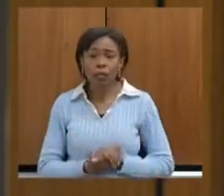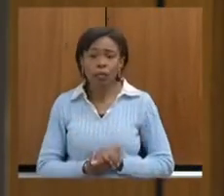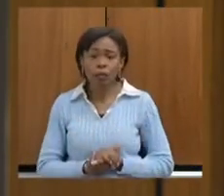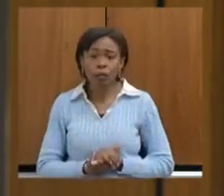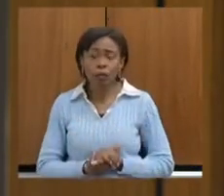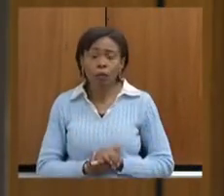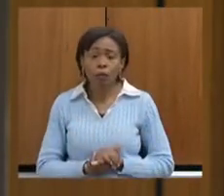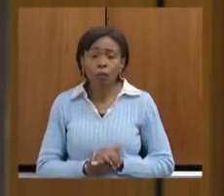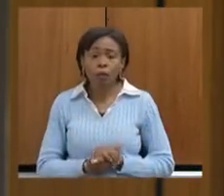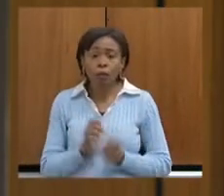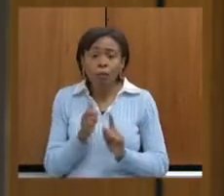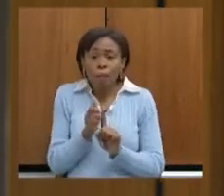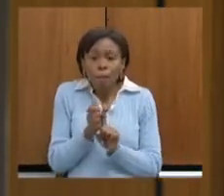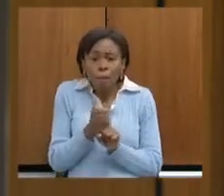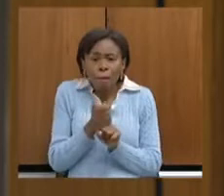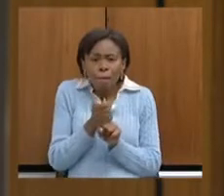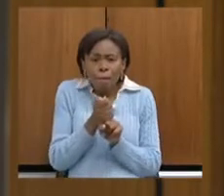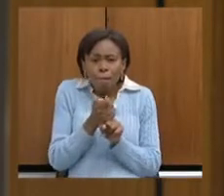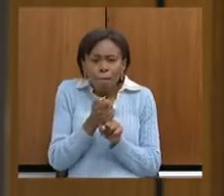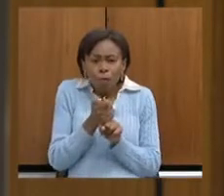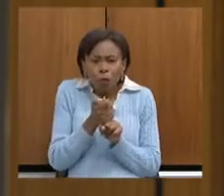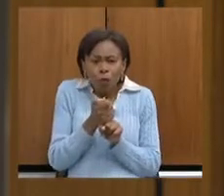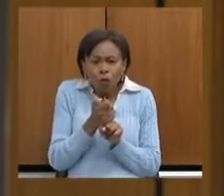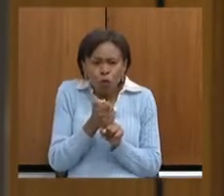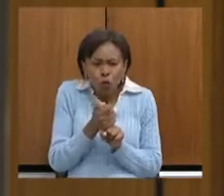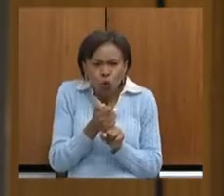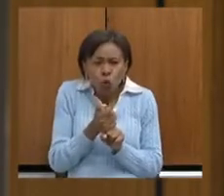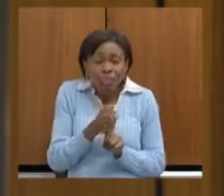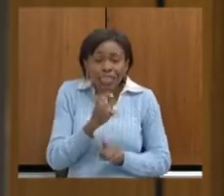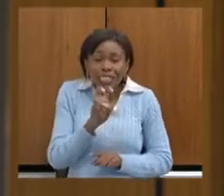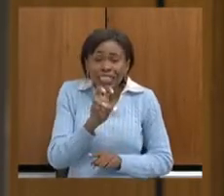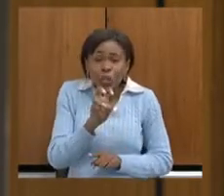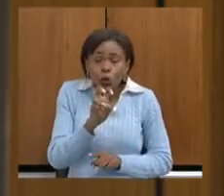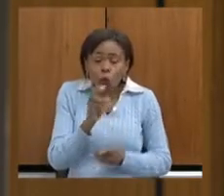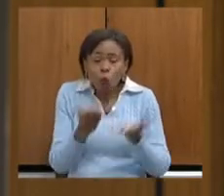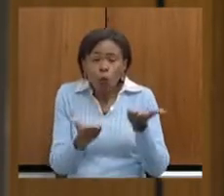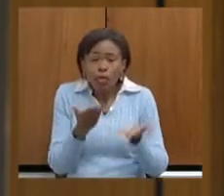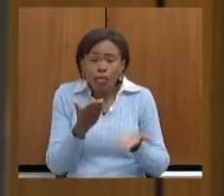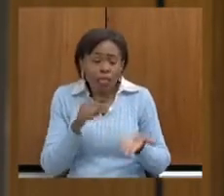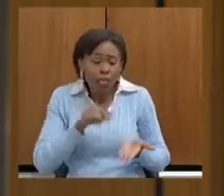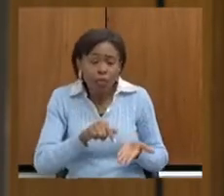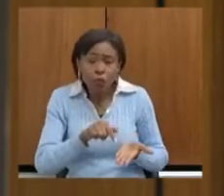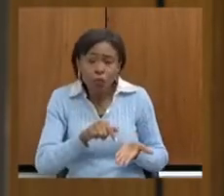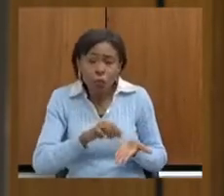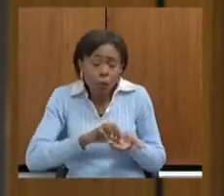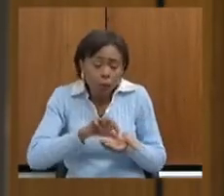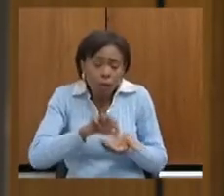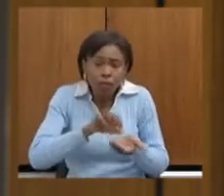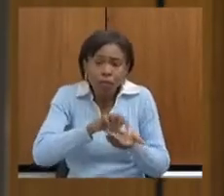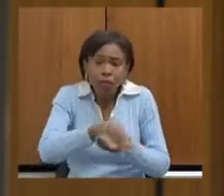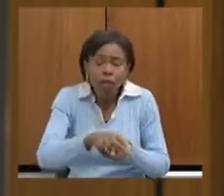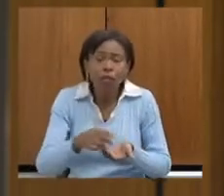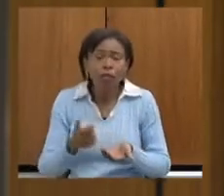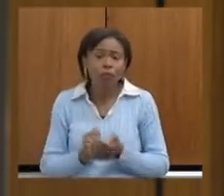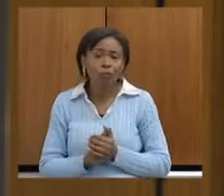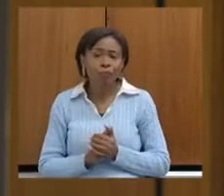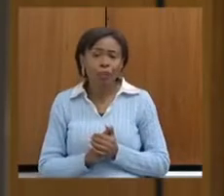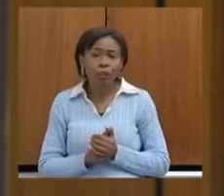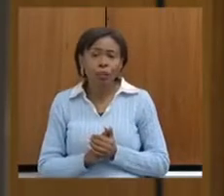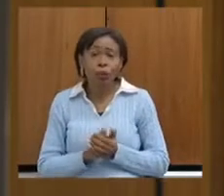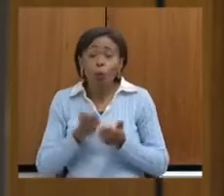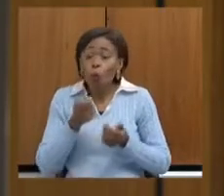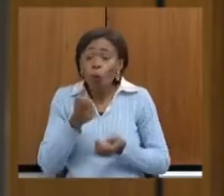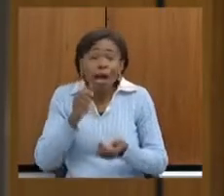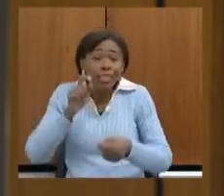plantado na hora de escolher para quebrar é para vender eu tava com 11 Kg de amendoim de mulher do plantado na